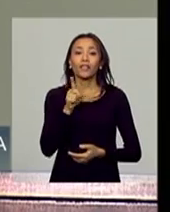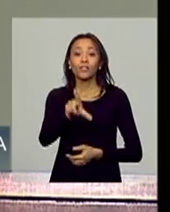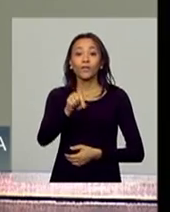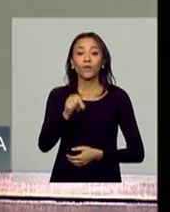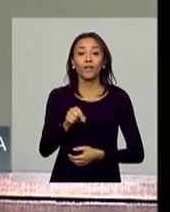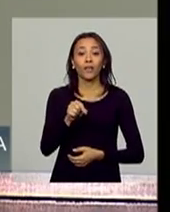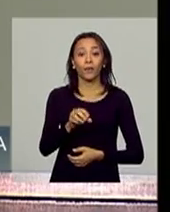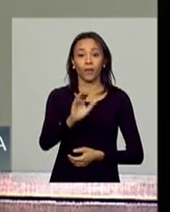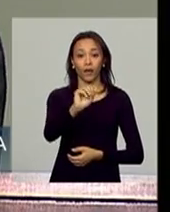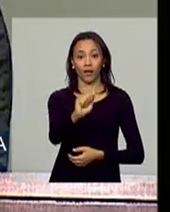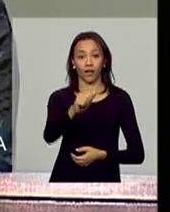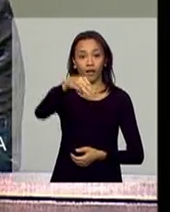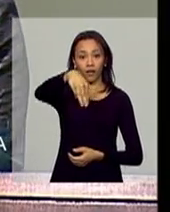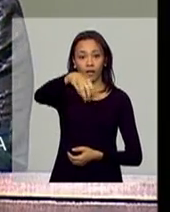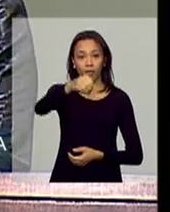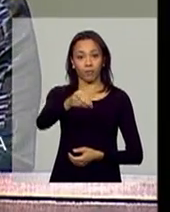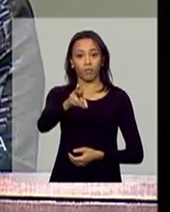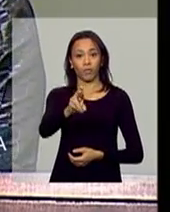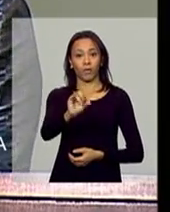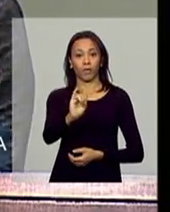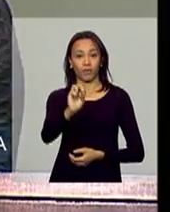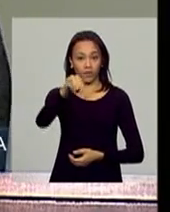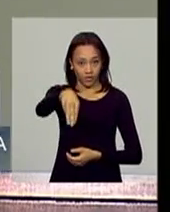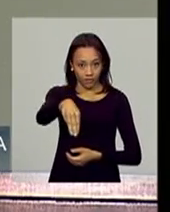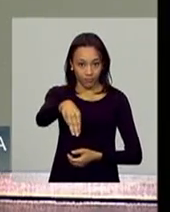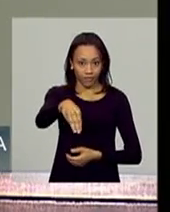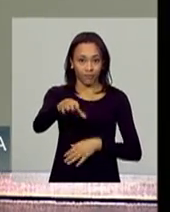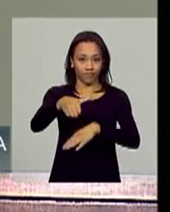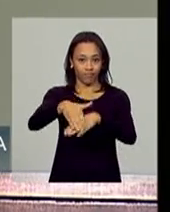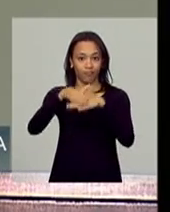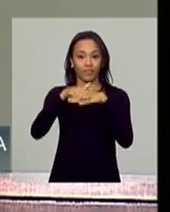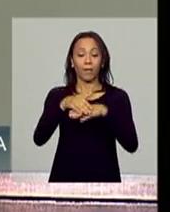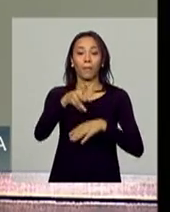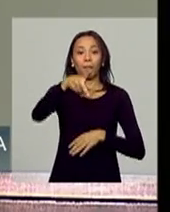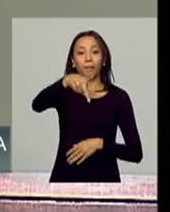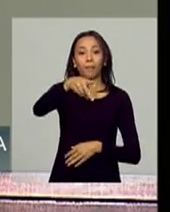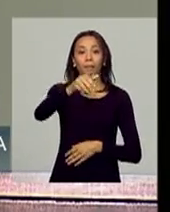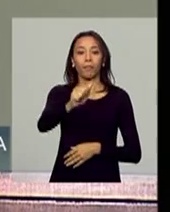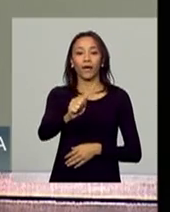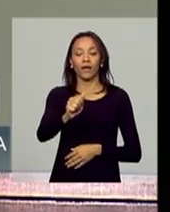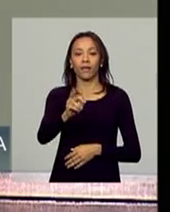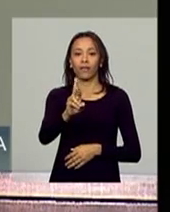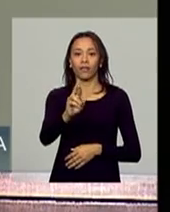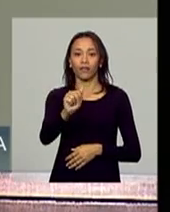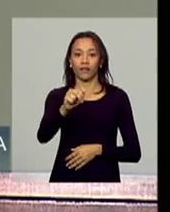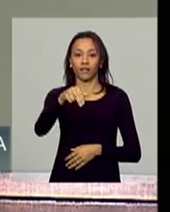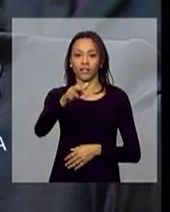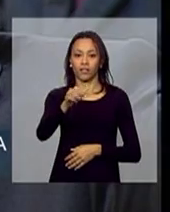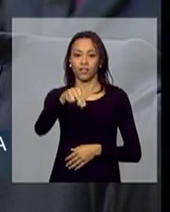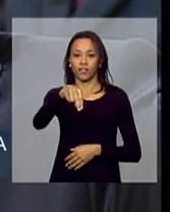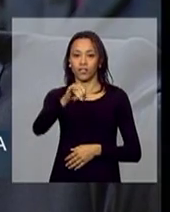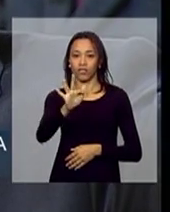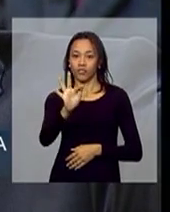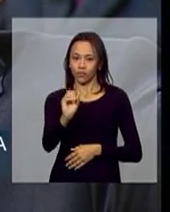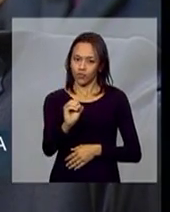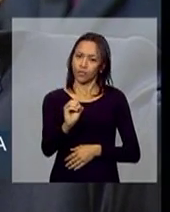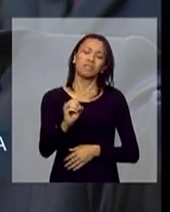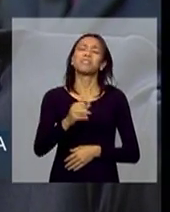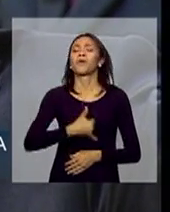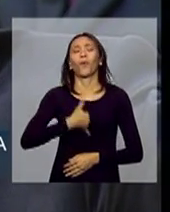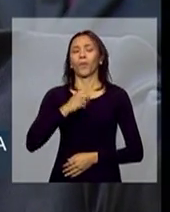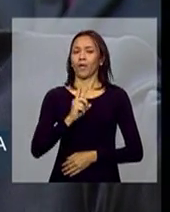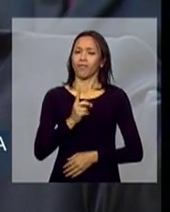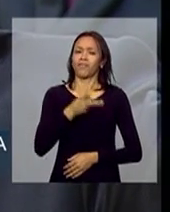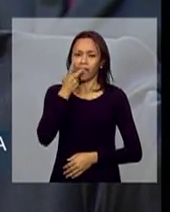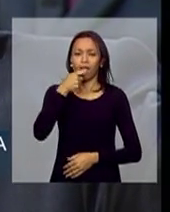Amorim como seu paraninfo. Sem arrogância, mas com segurança e firmeza,